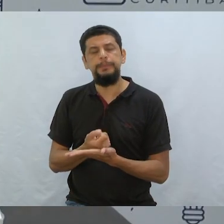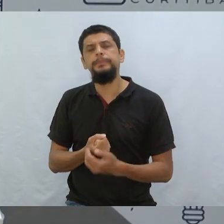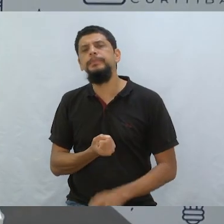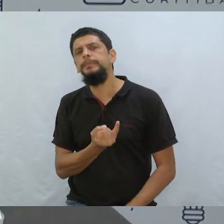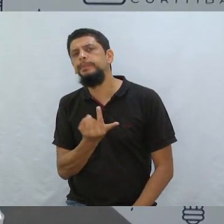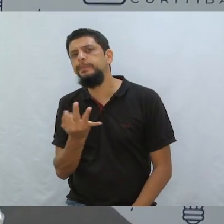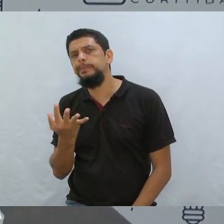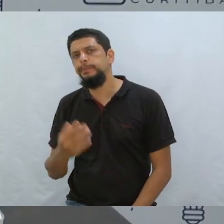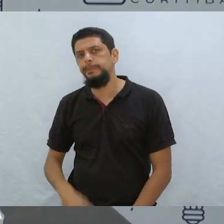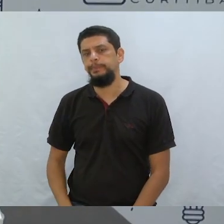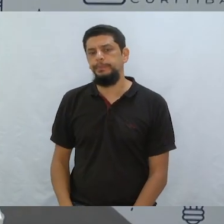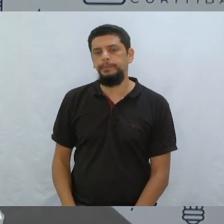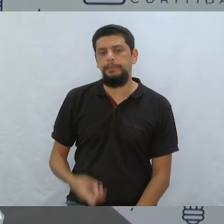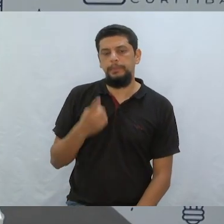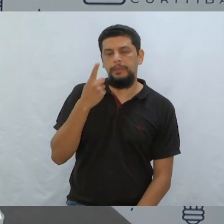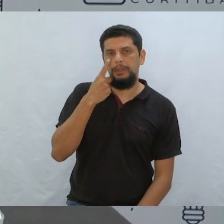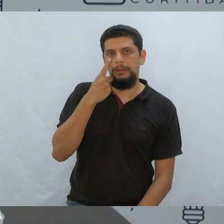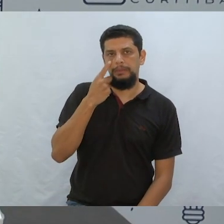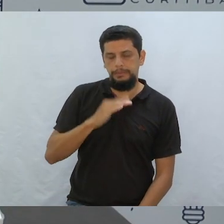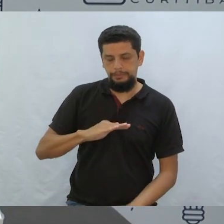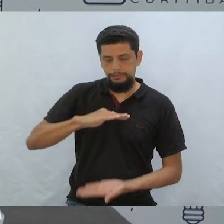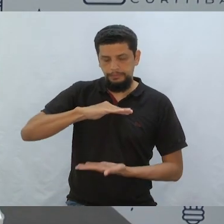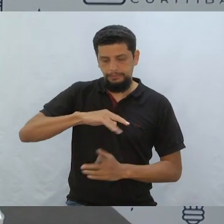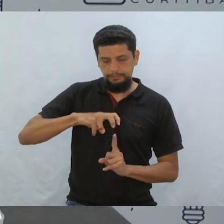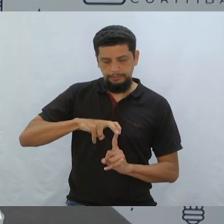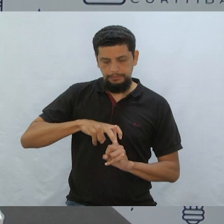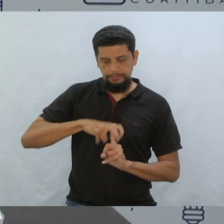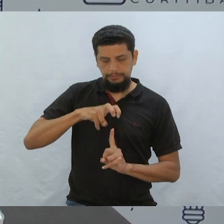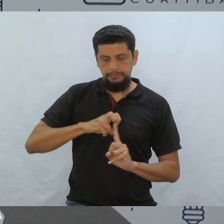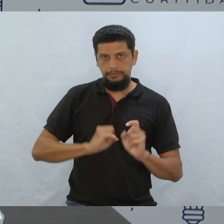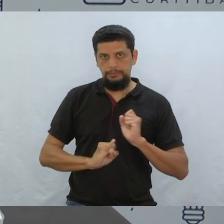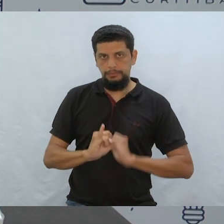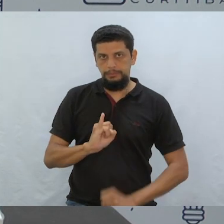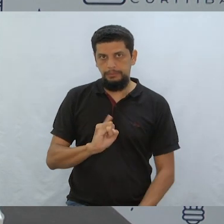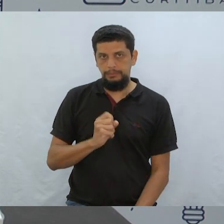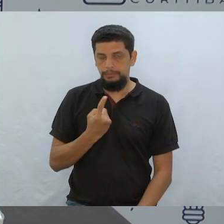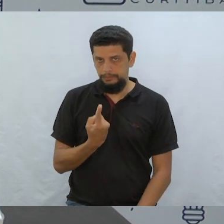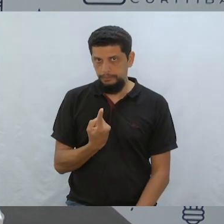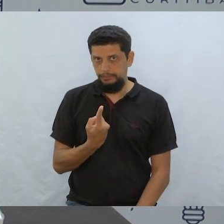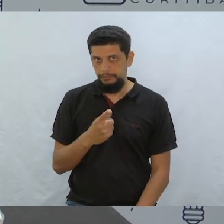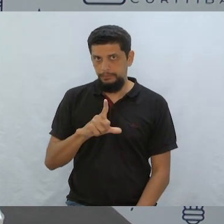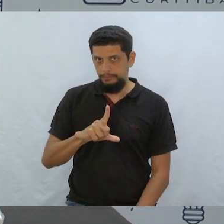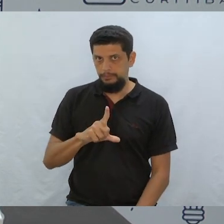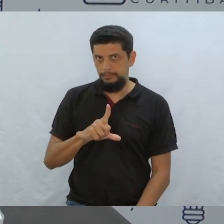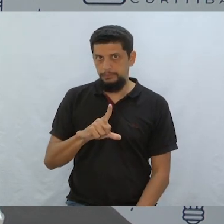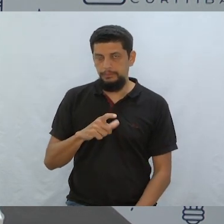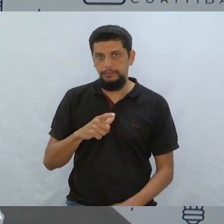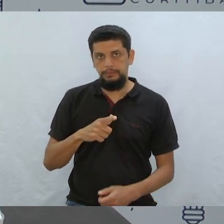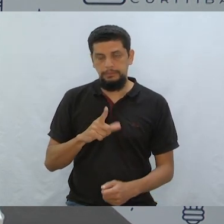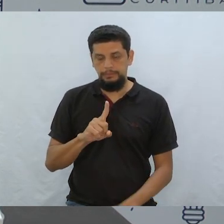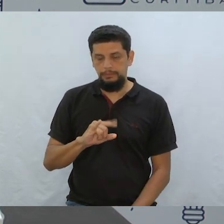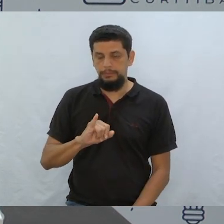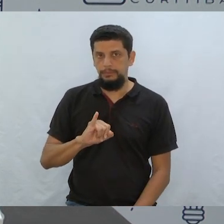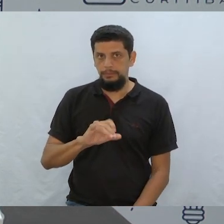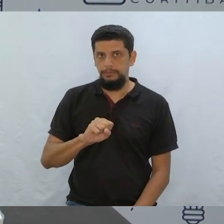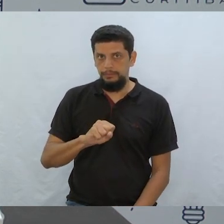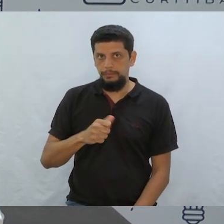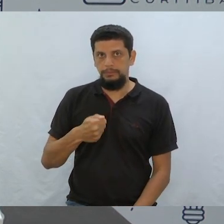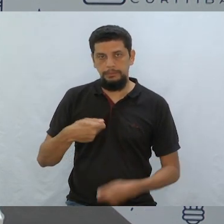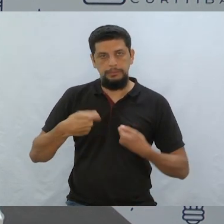temos, então, as garrafas de 1 litro de suco que a Isa precisava, que a Isa tinha lá no mercado, né? E precisava comprar